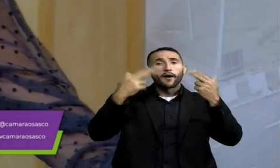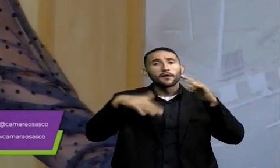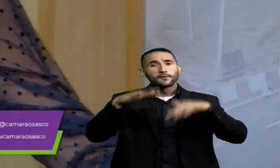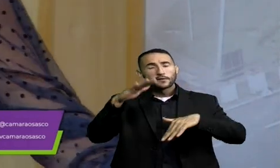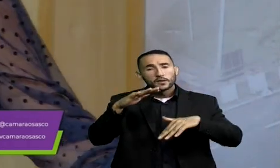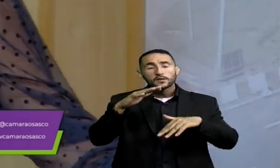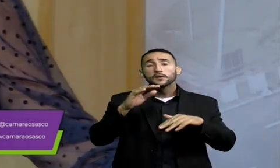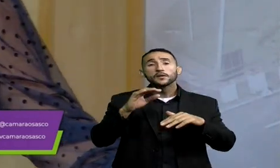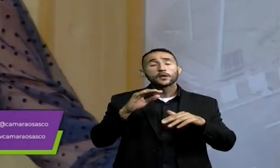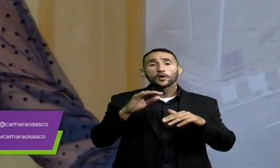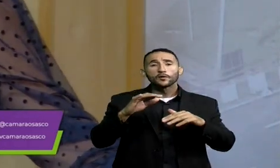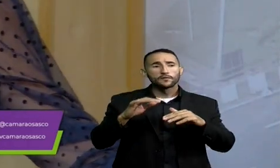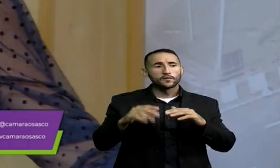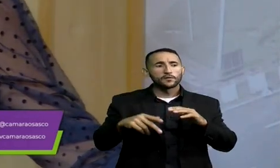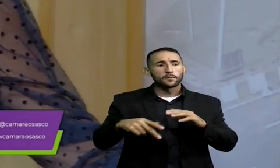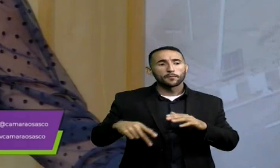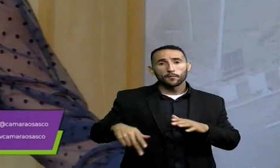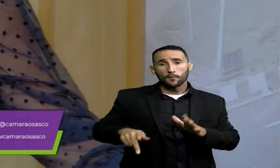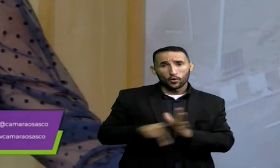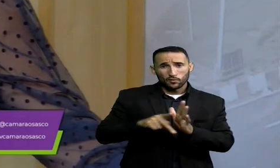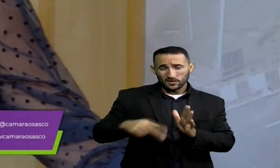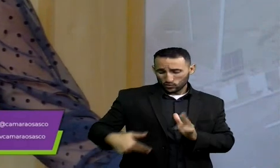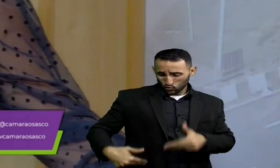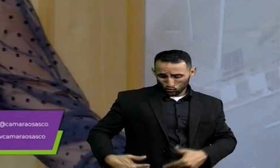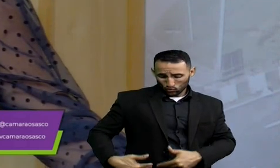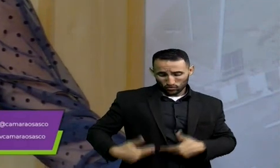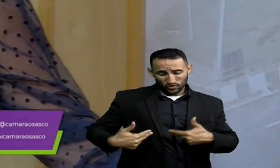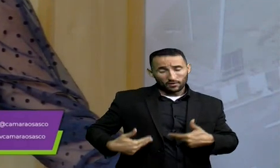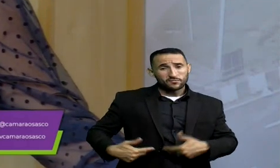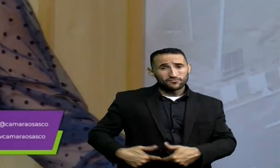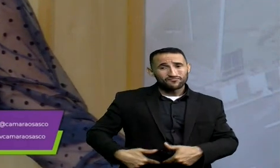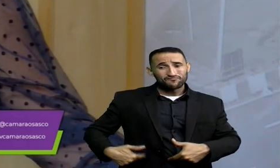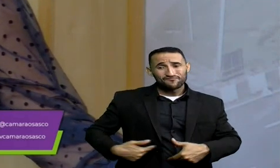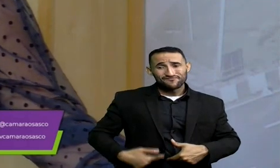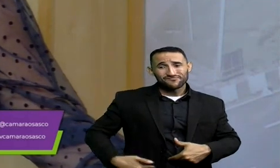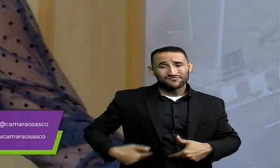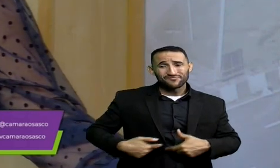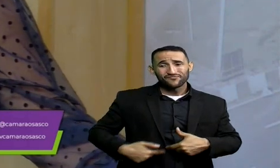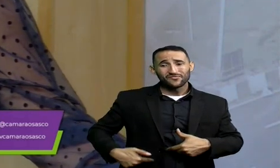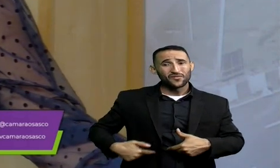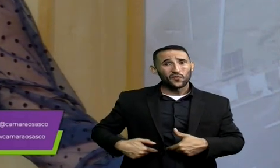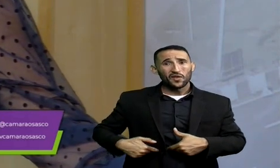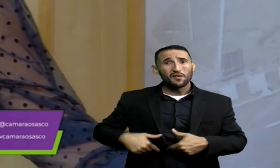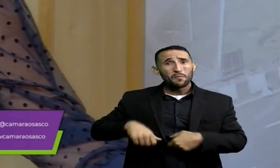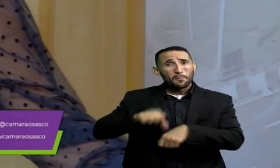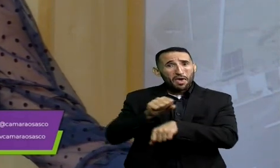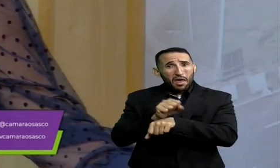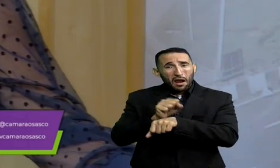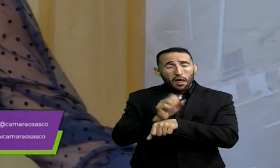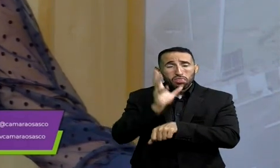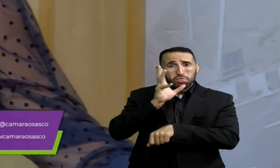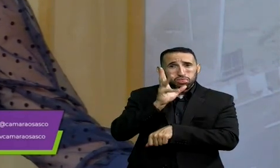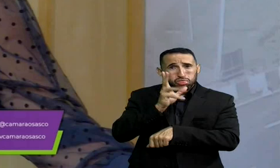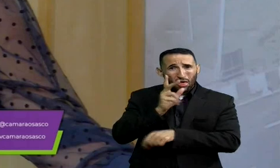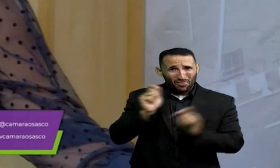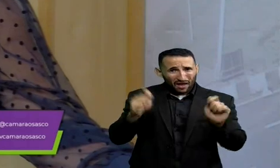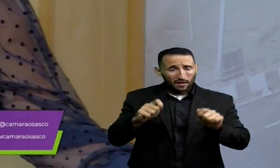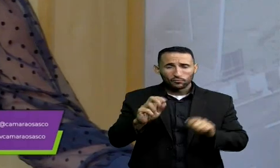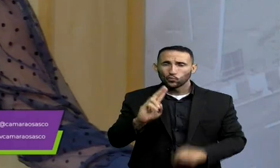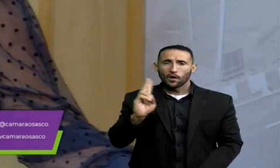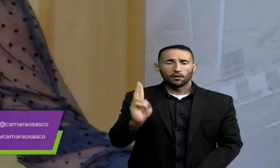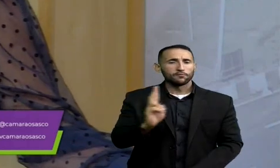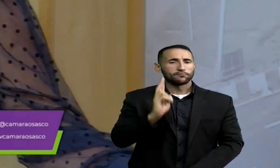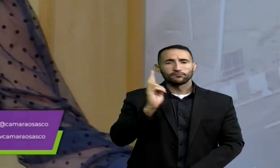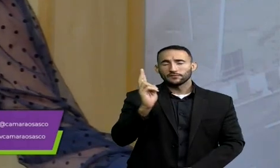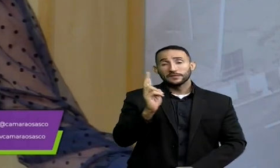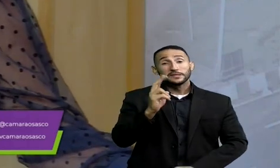uma vesícula fica na fila de espera gente não dá para esperar e ainda mais quando o paciente